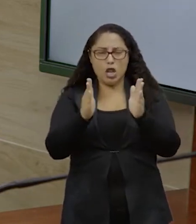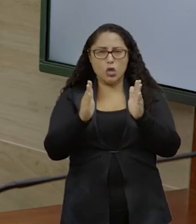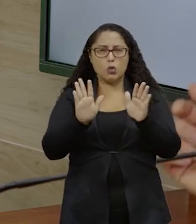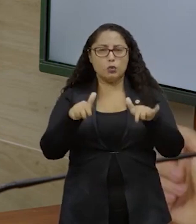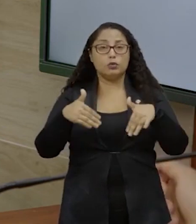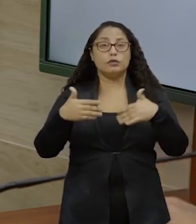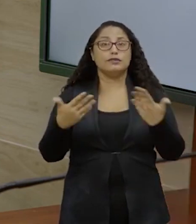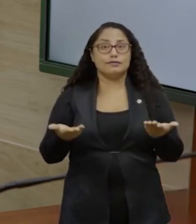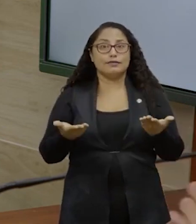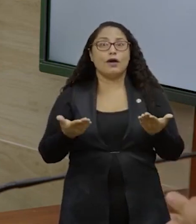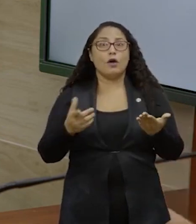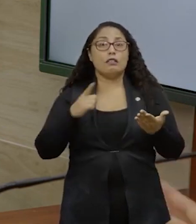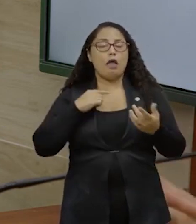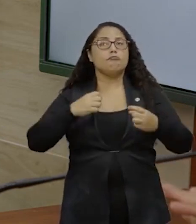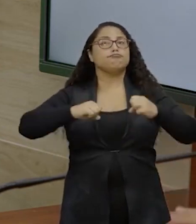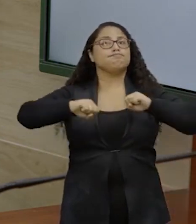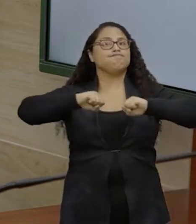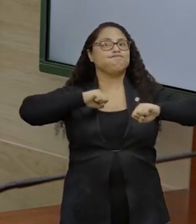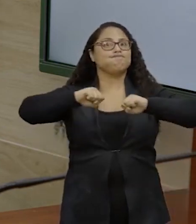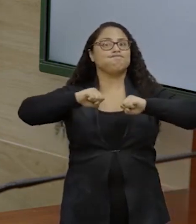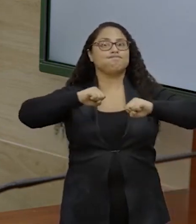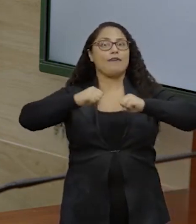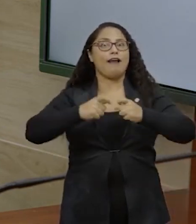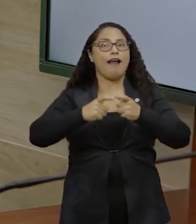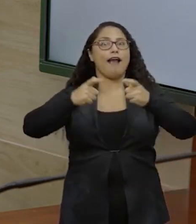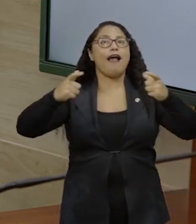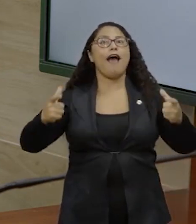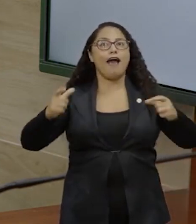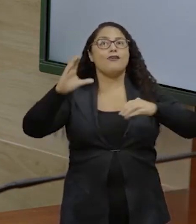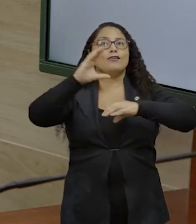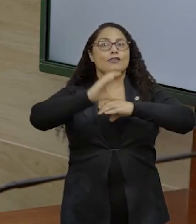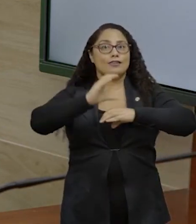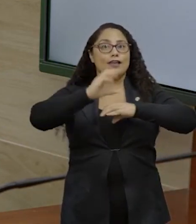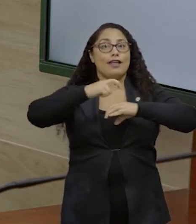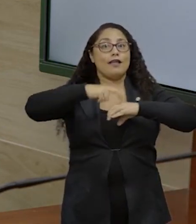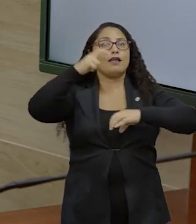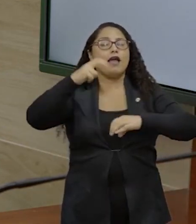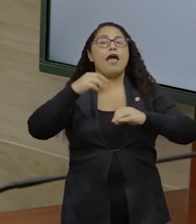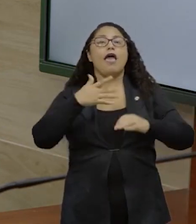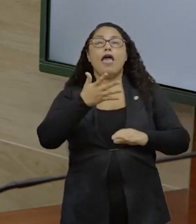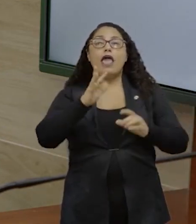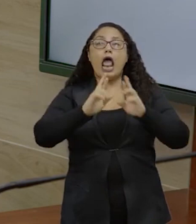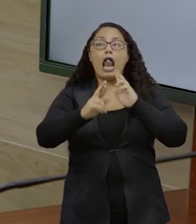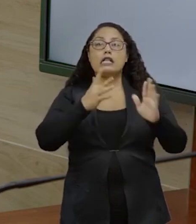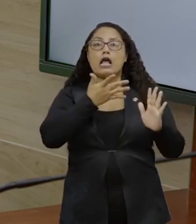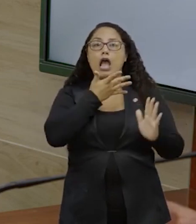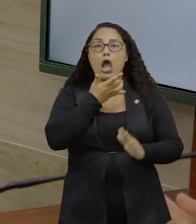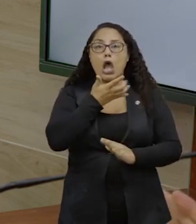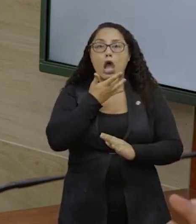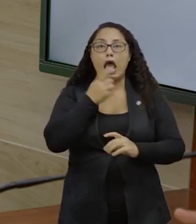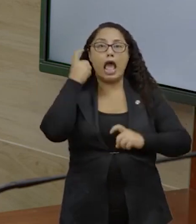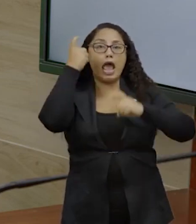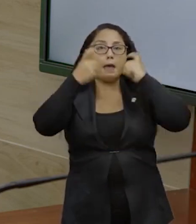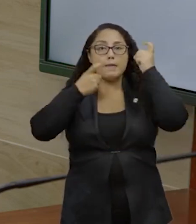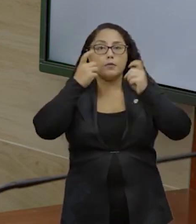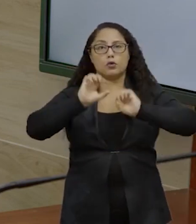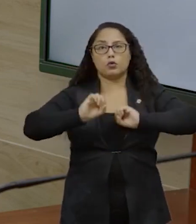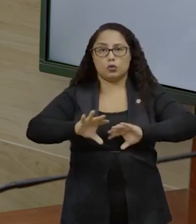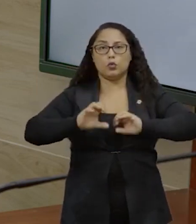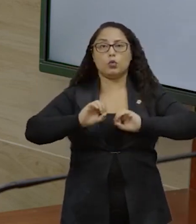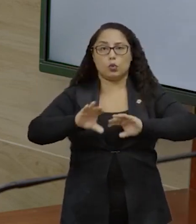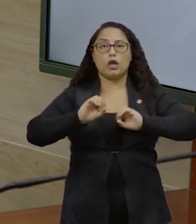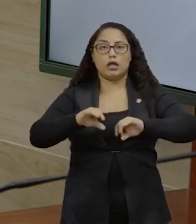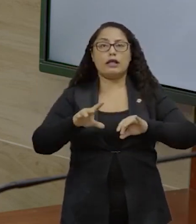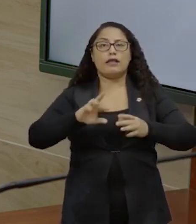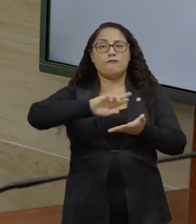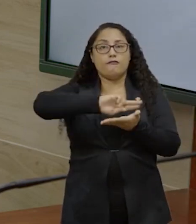Então, assim, tem uma polêmica muito grande, né, no ChatGPT em relação ao plágio. Sim. E é algo até um pouco preocupante na área da educação também, né?